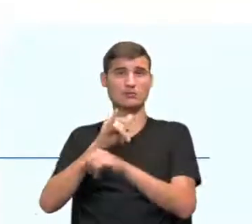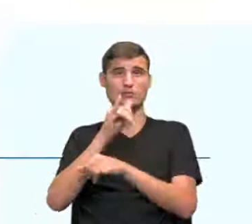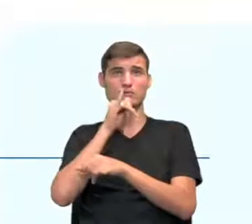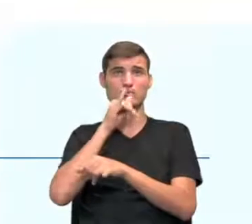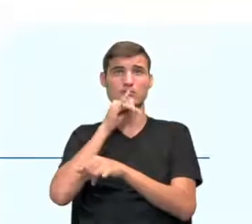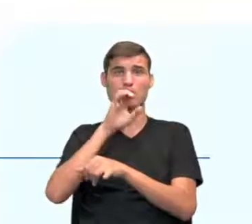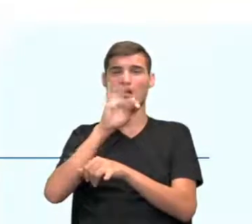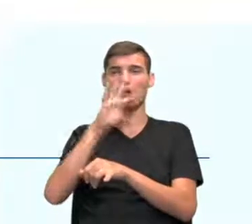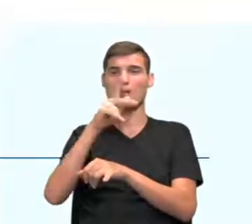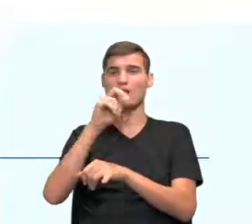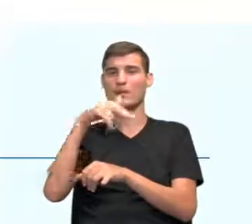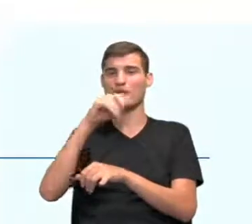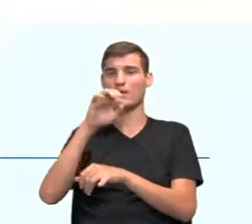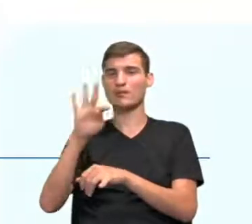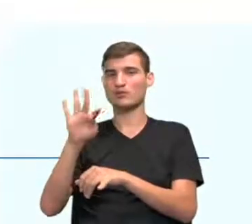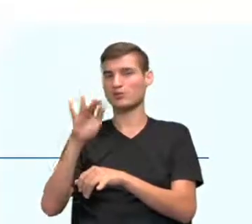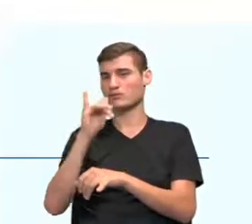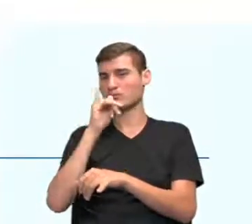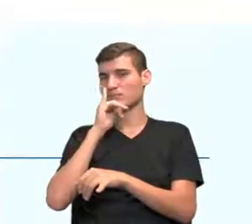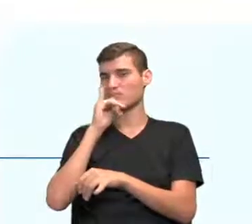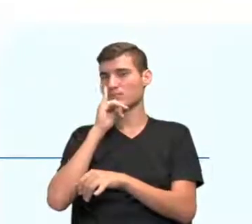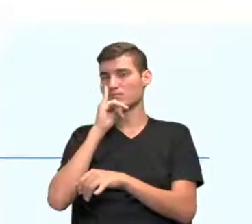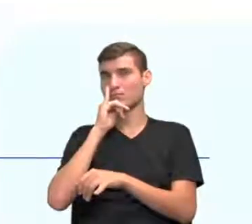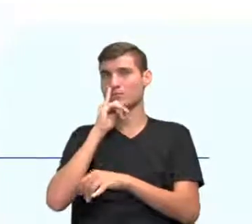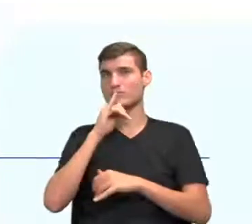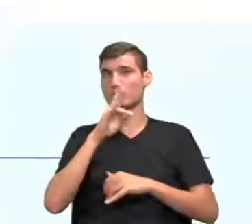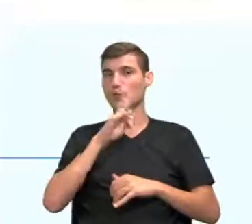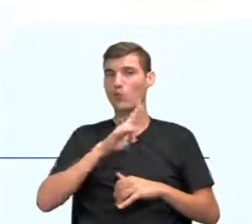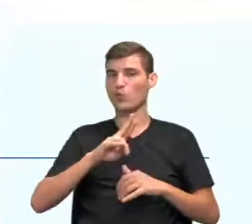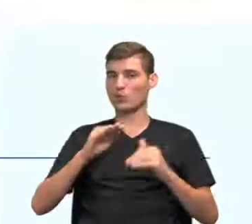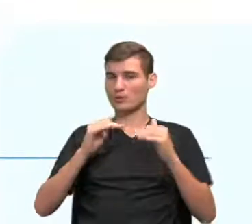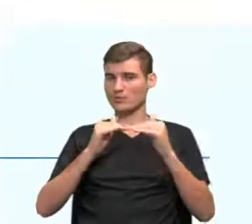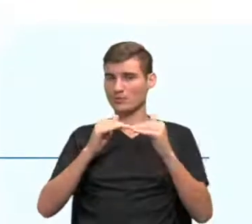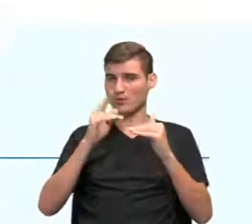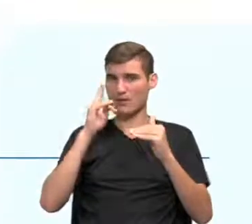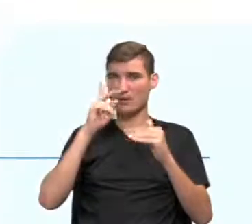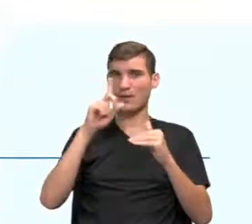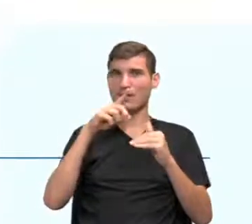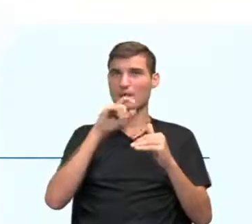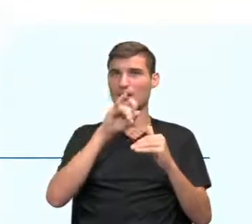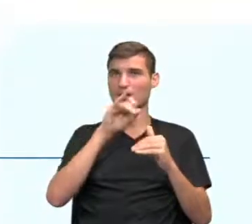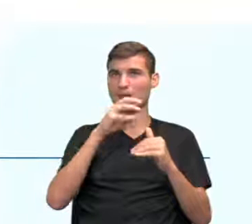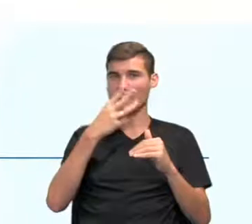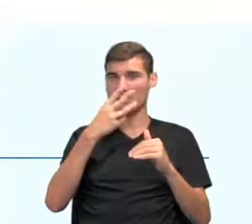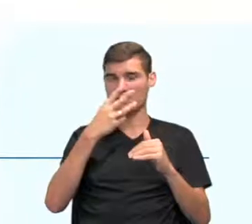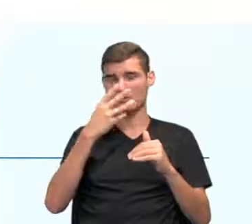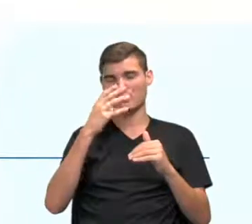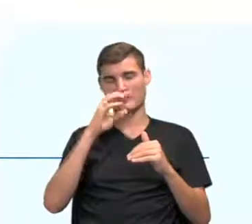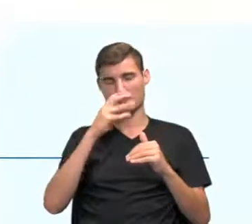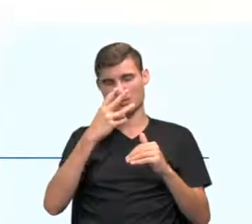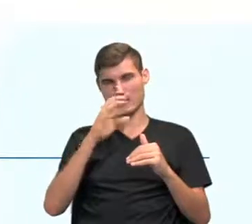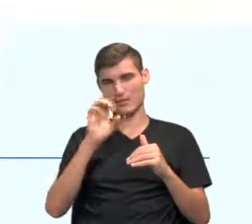escolha a Ethernet. O Ethernet que vai utilizar lá o I3E